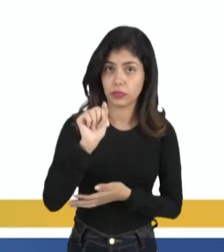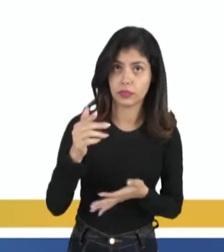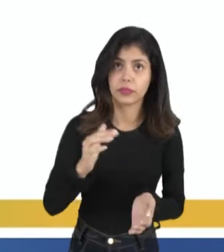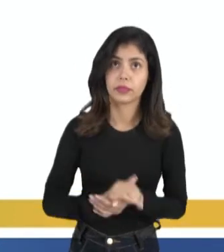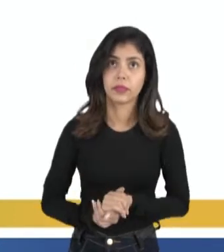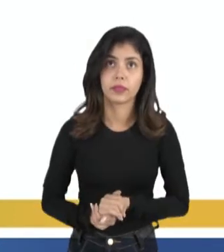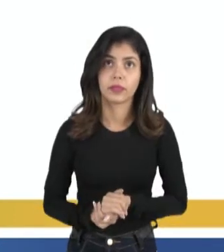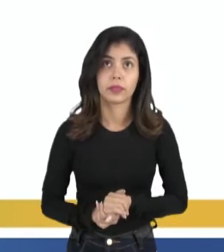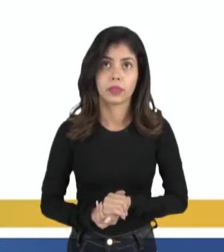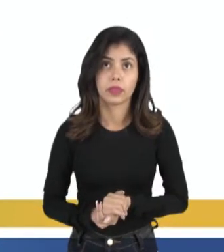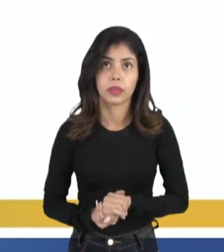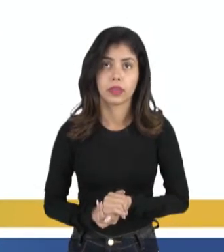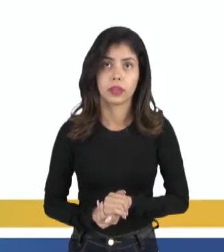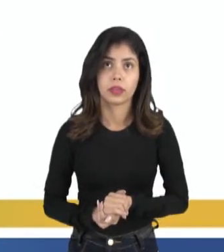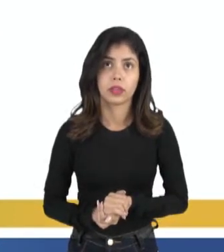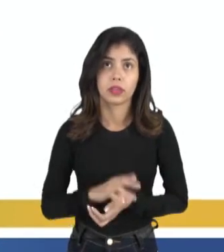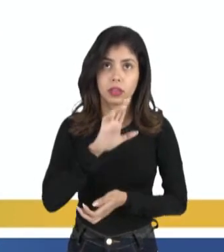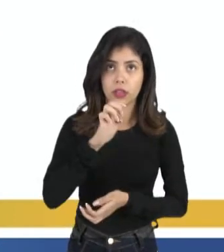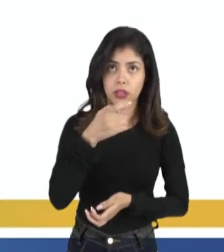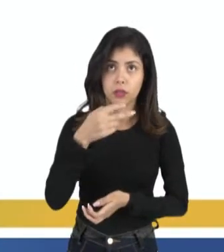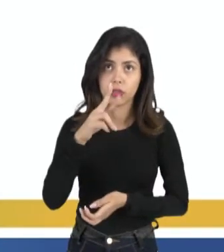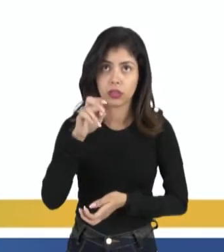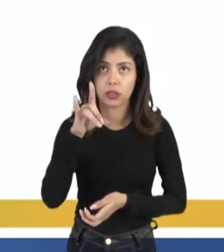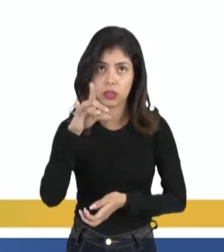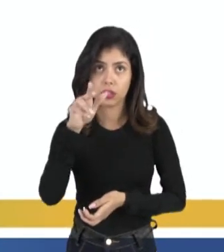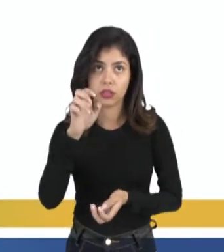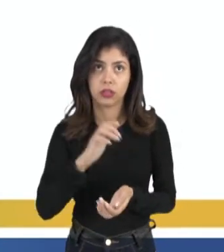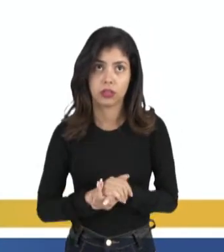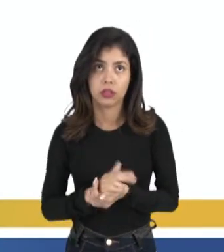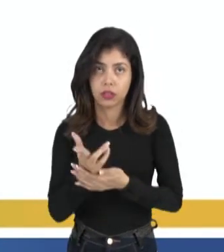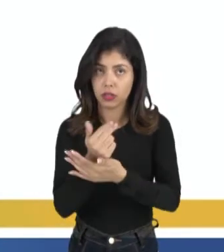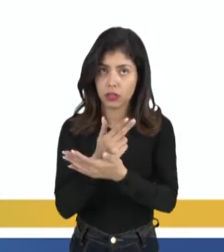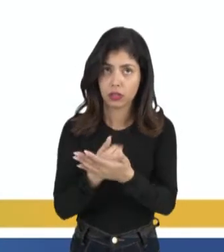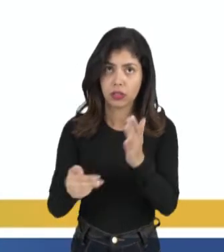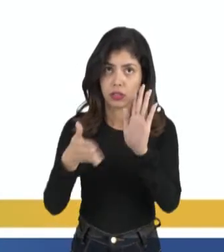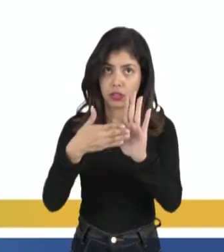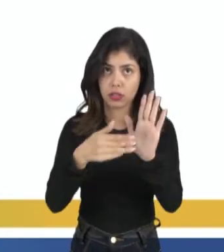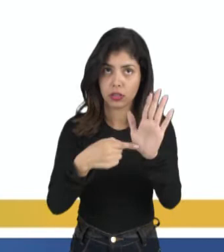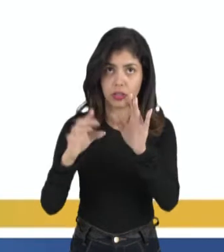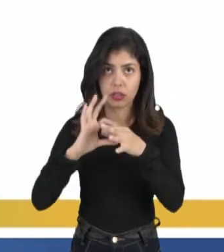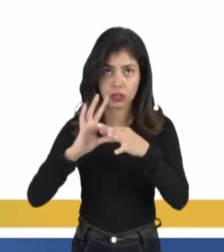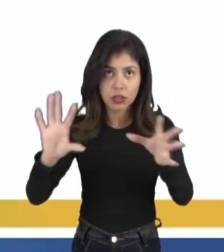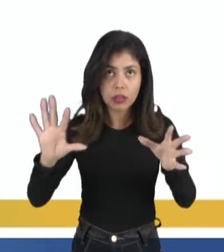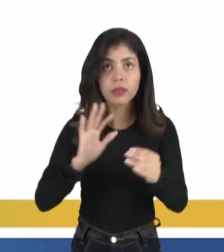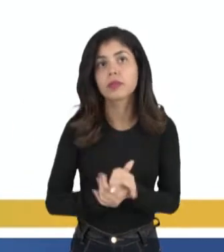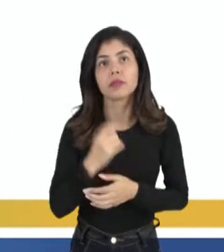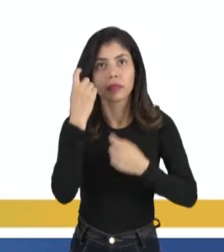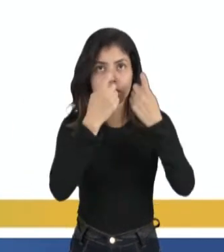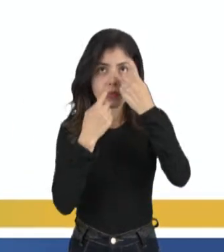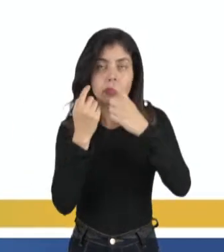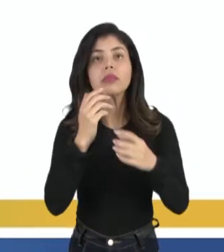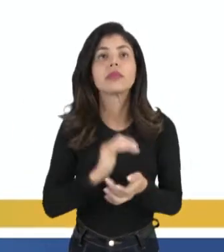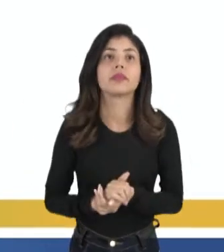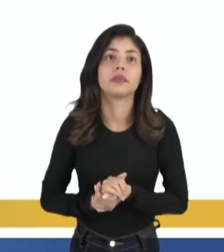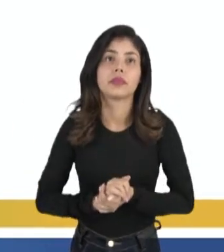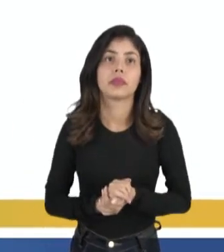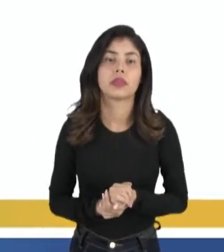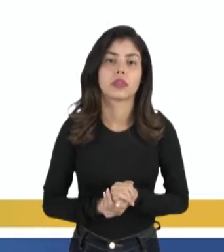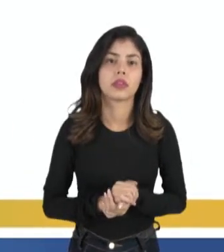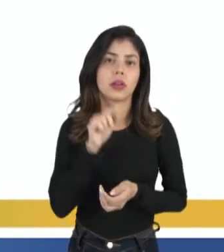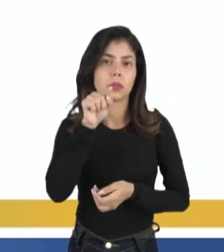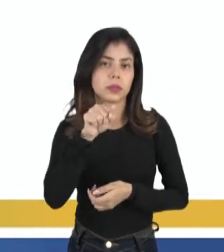dadaísmo são a espontaneidade da arte pautada na liberdade de expressão